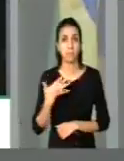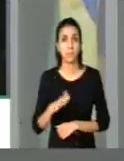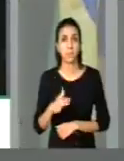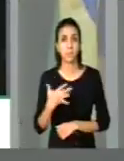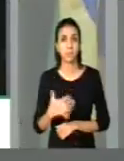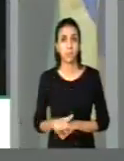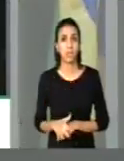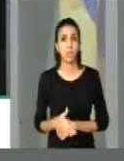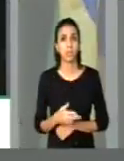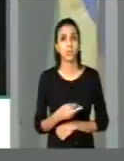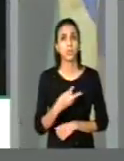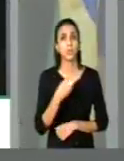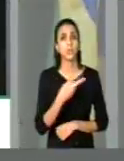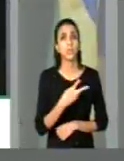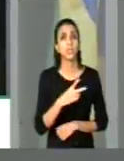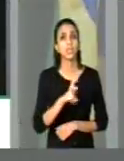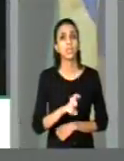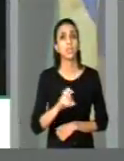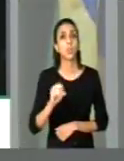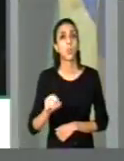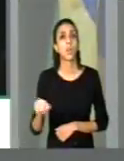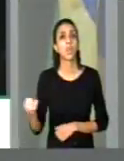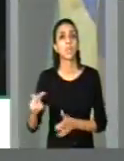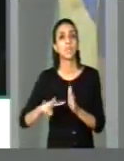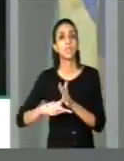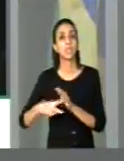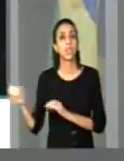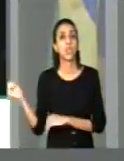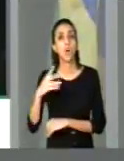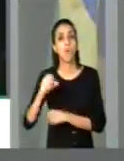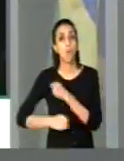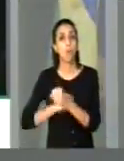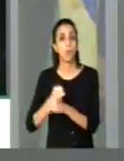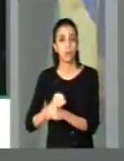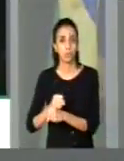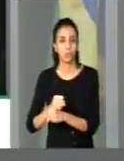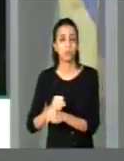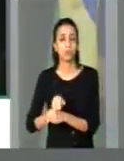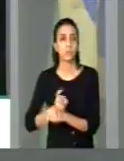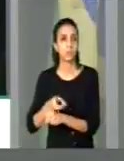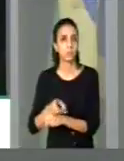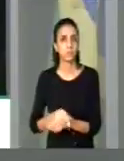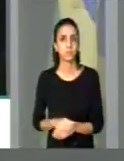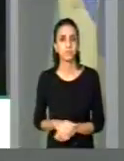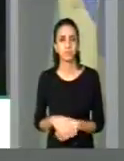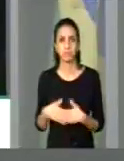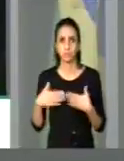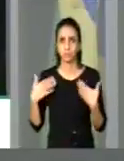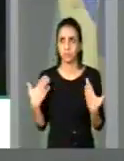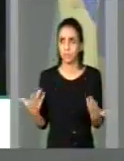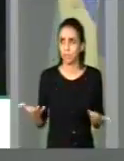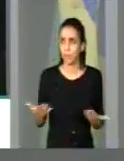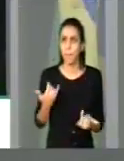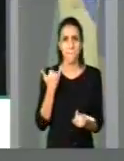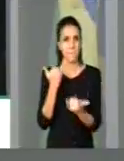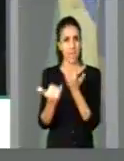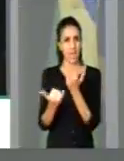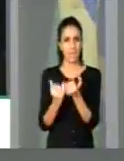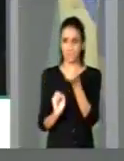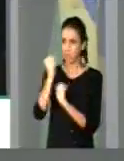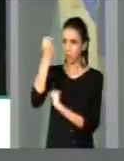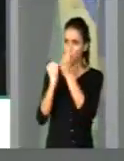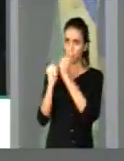de 250 novos sindicatos por ano. Estabeleceu-se uma verdadeira indústria